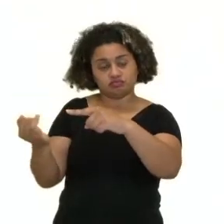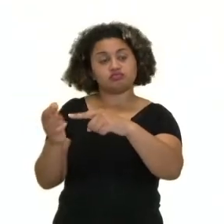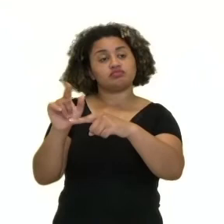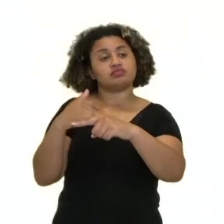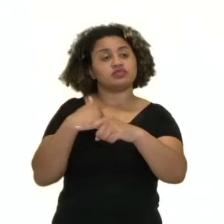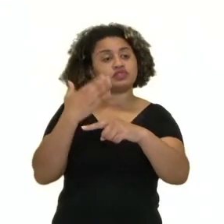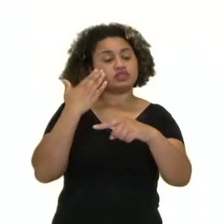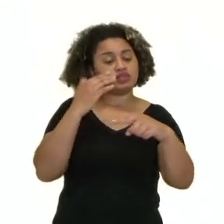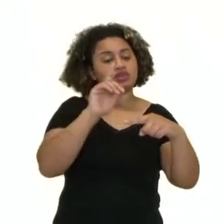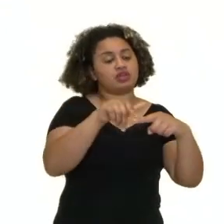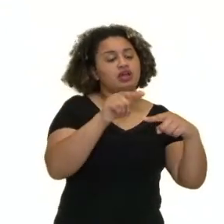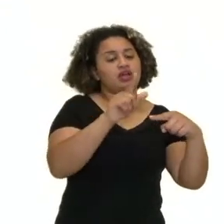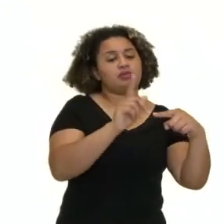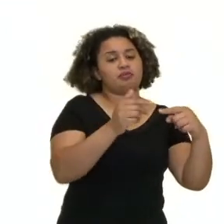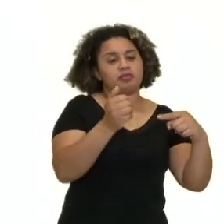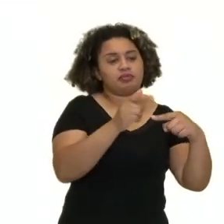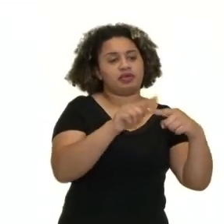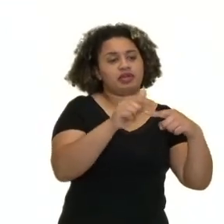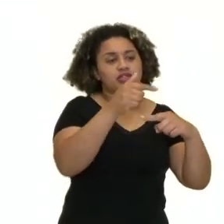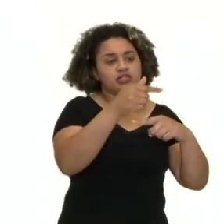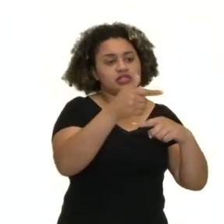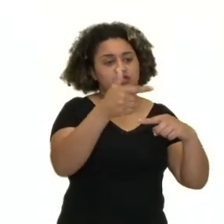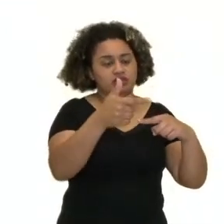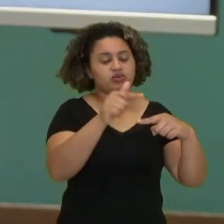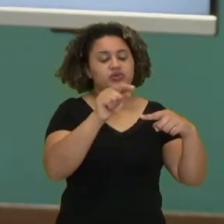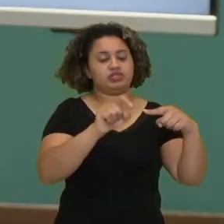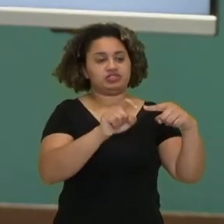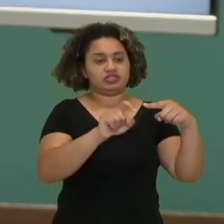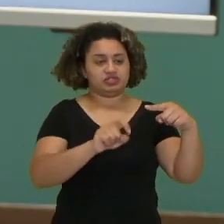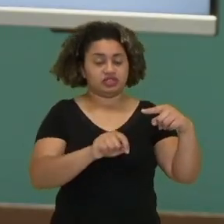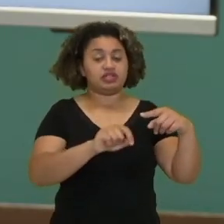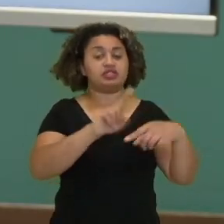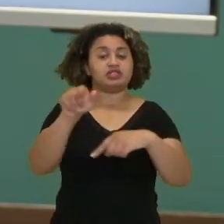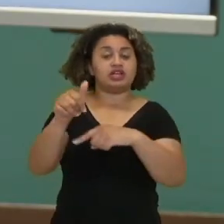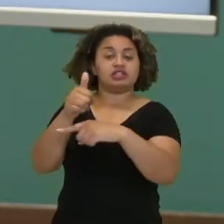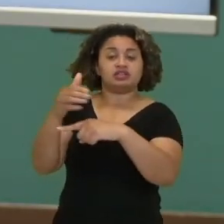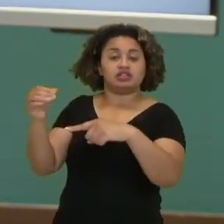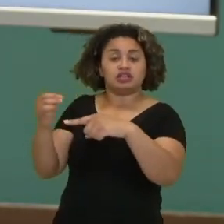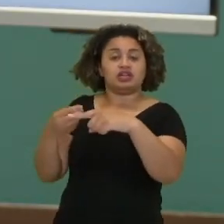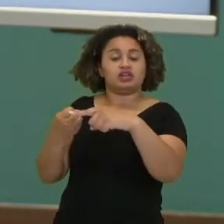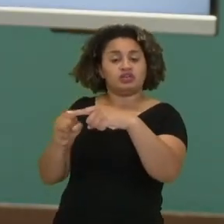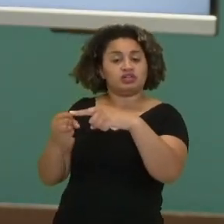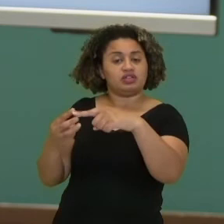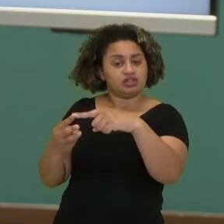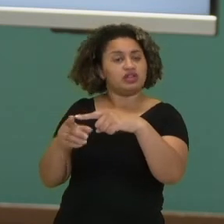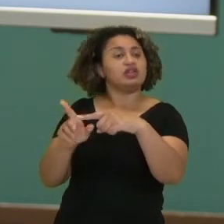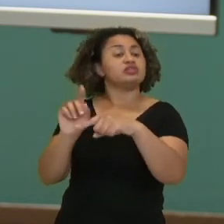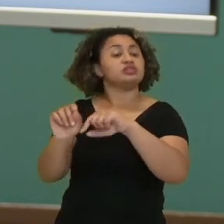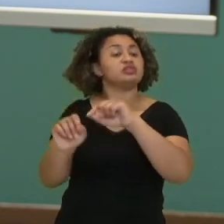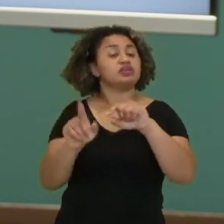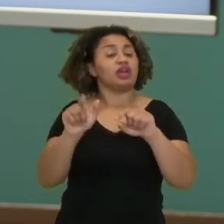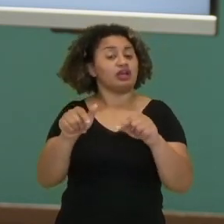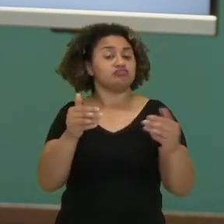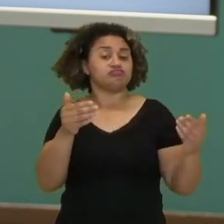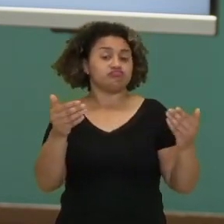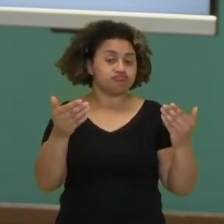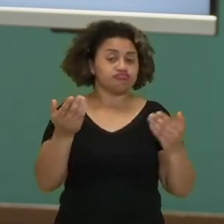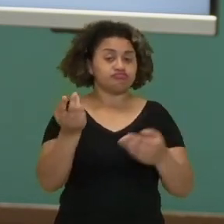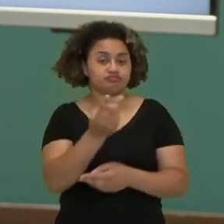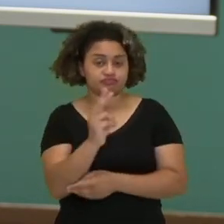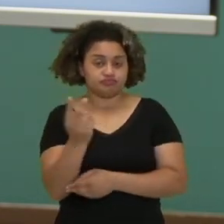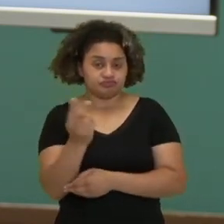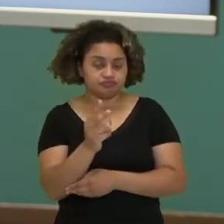essa primeira razão é igual a essa segunda razão. Logo, forma uma proporção.